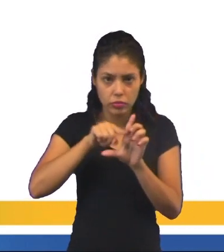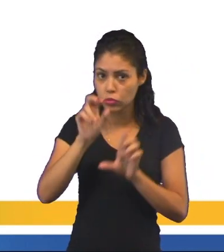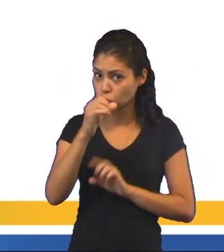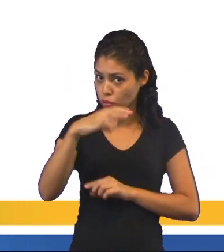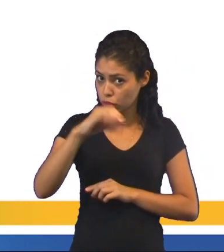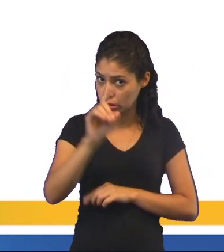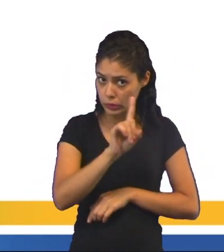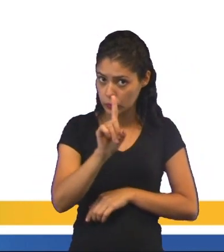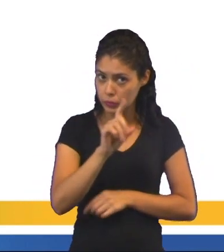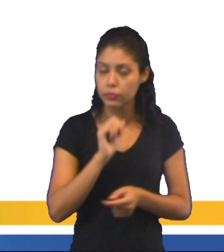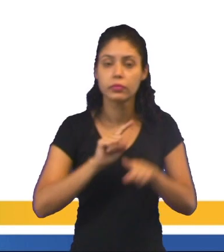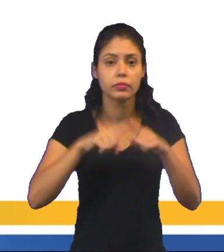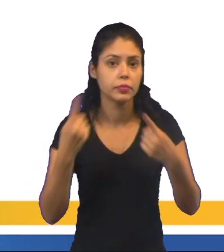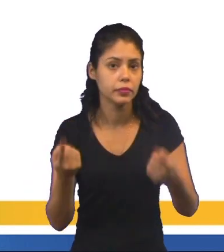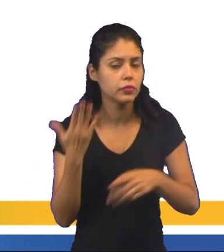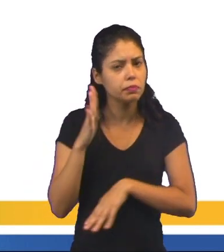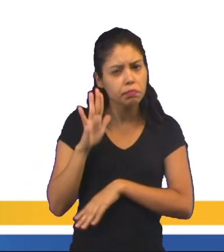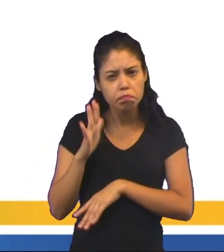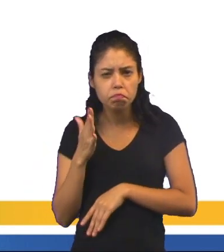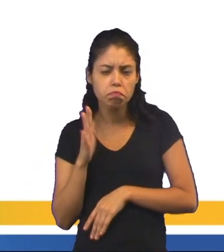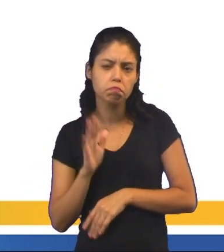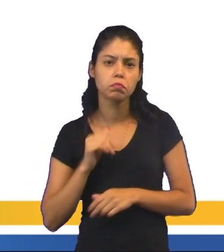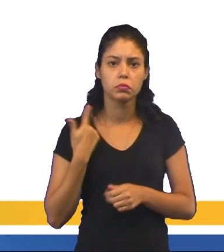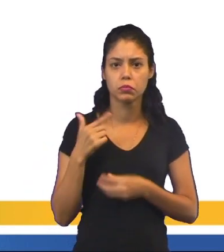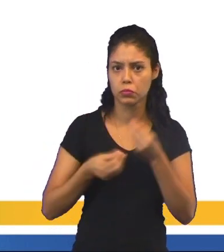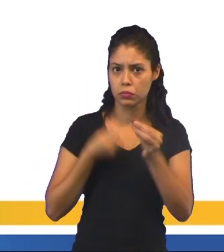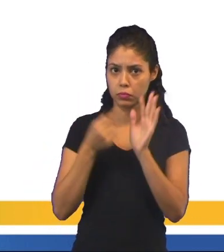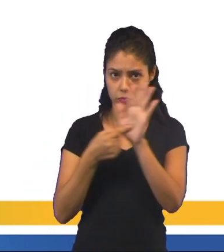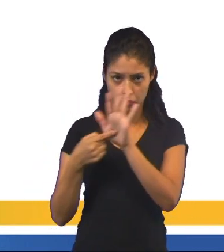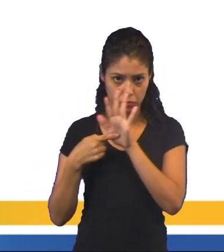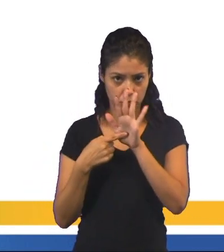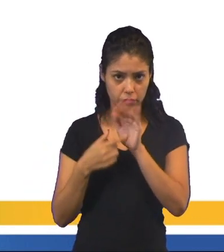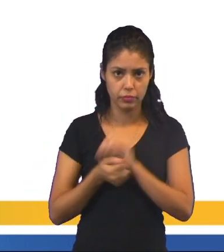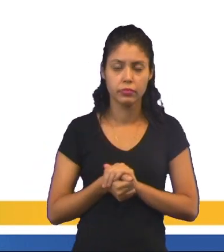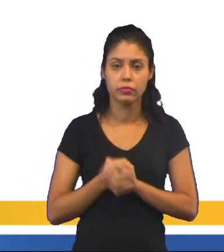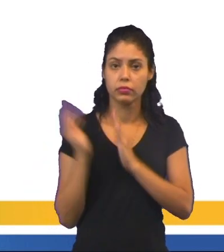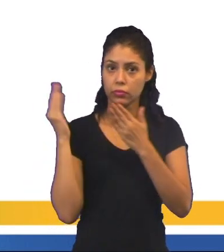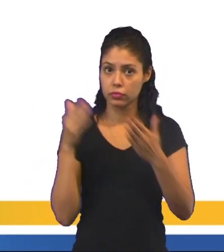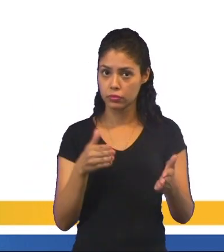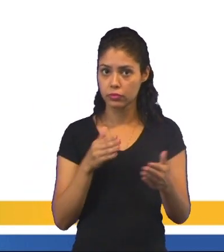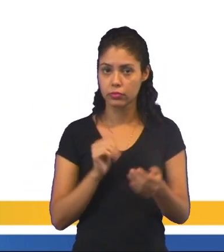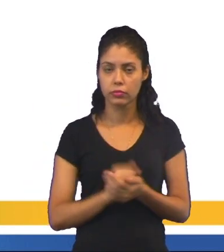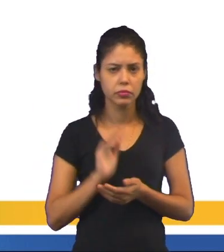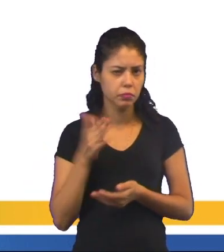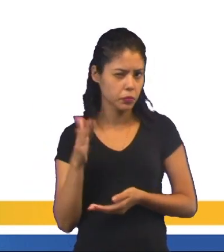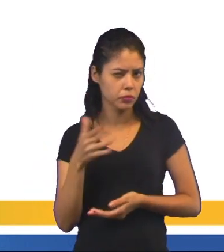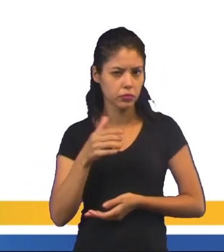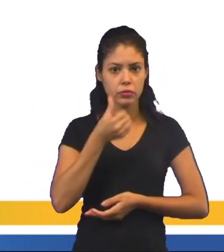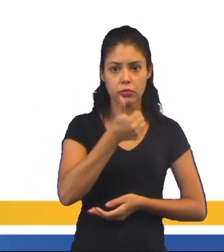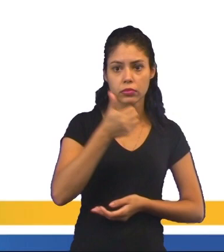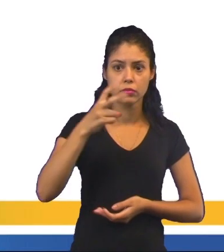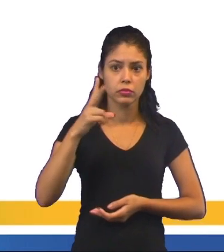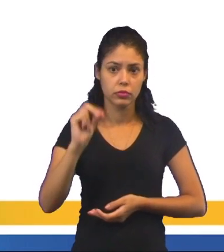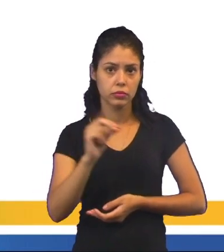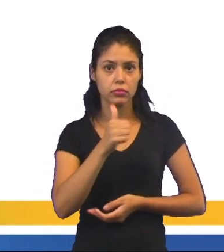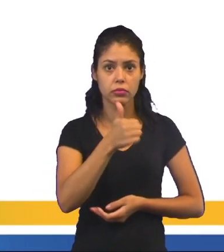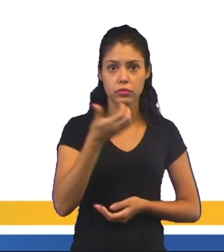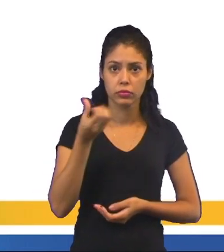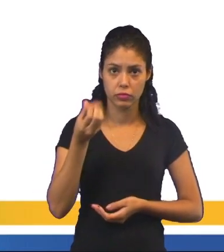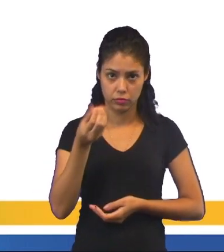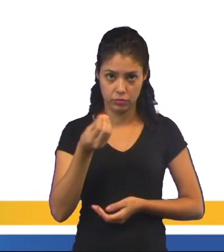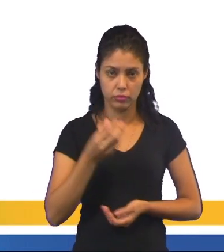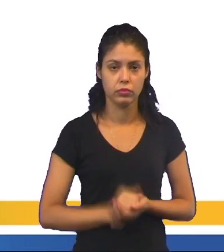90 graus mas talvez aí que não dá para demonstrar ele chegue a mais ou menos 150 ou